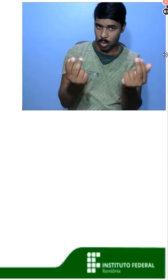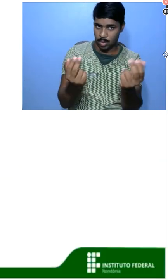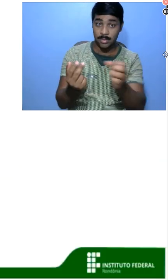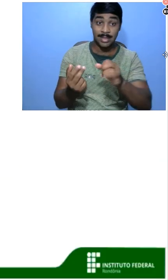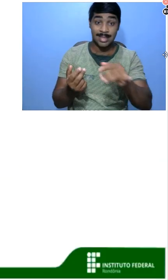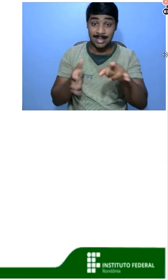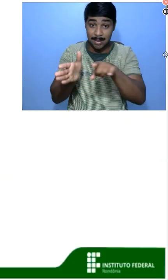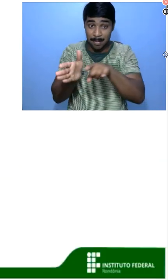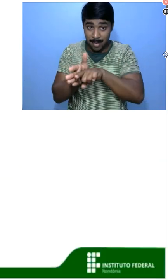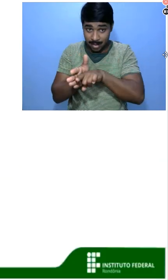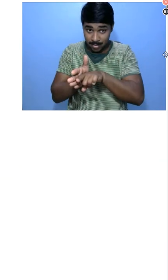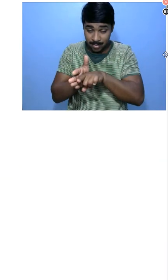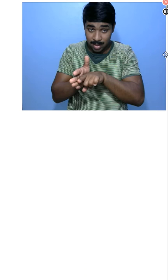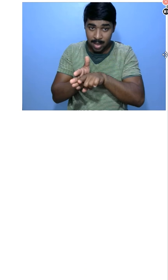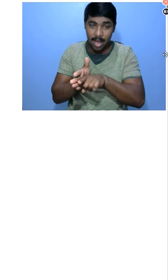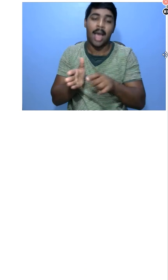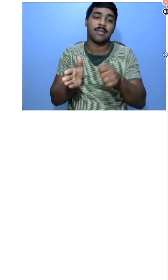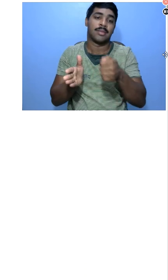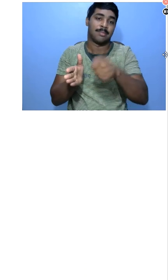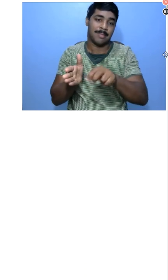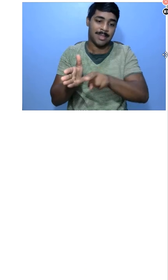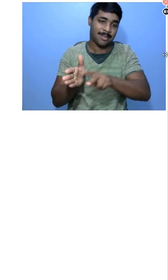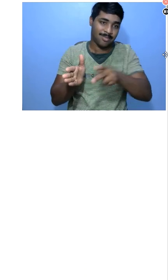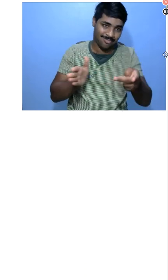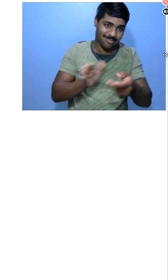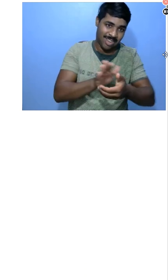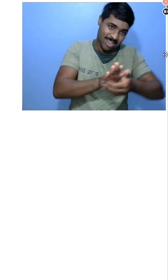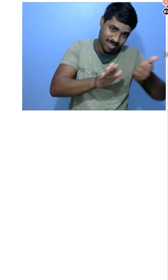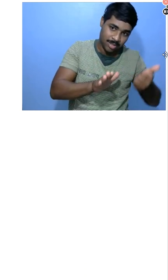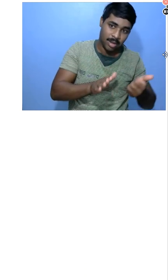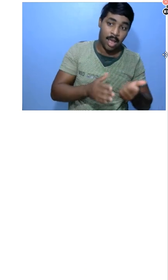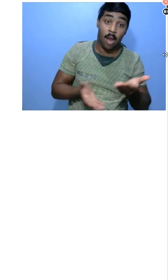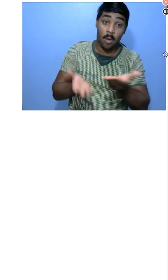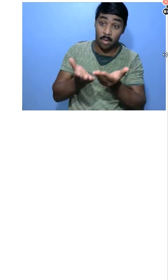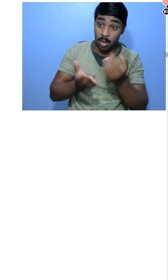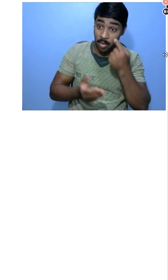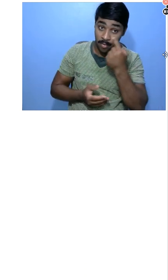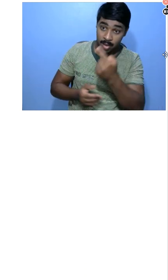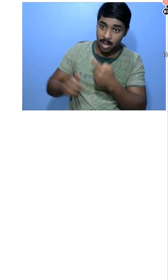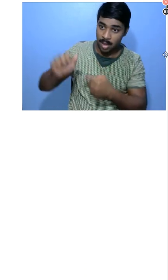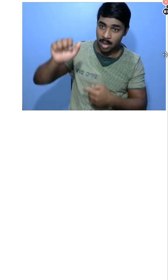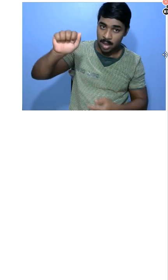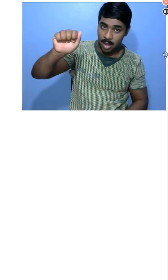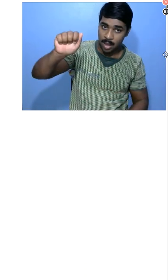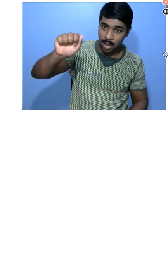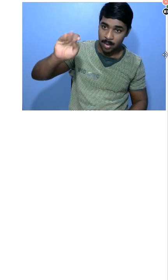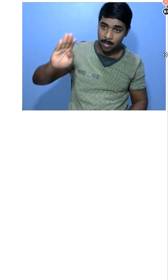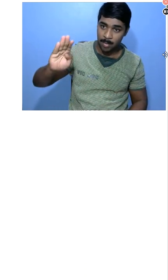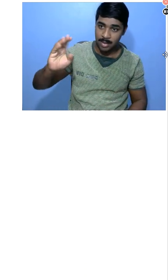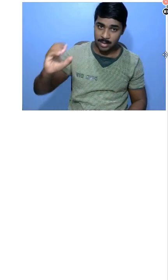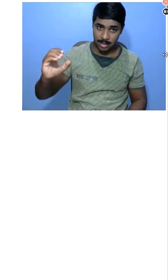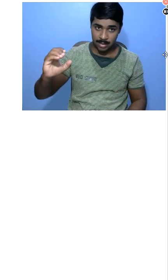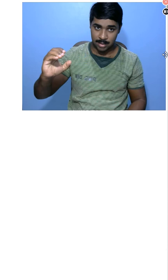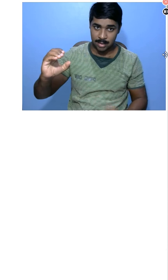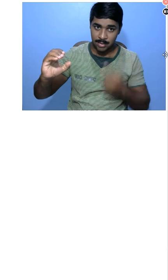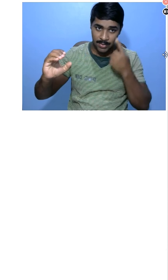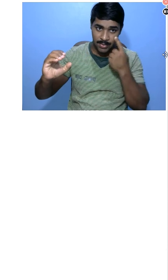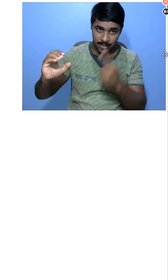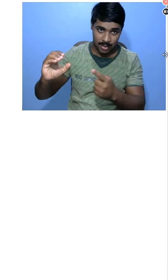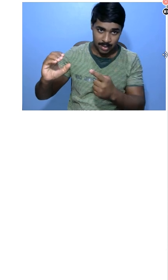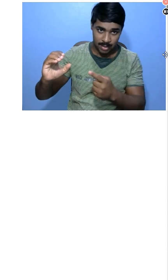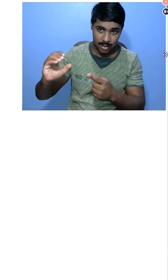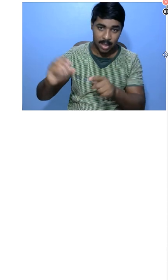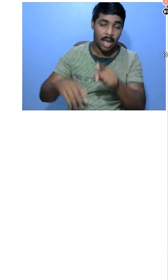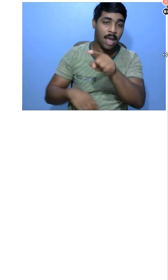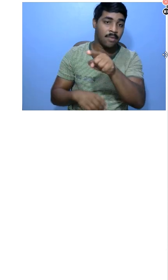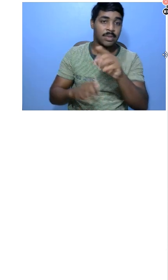Bom, agora é a sua vez. Tente fazer, tente fazer esses exercícios, esses 3 exercícios aí com